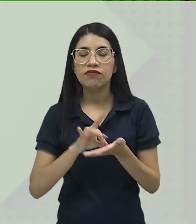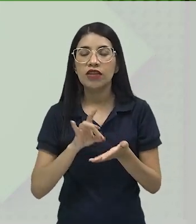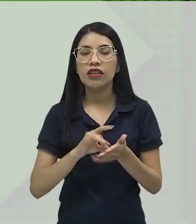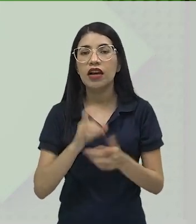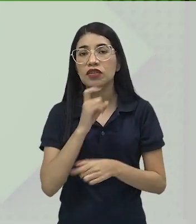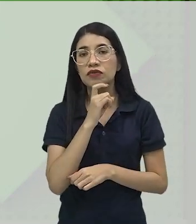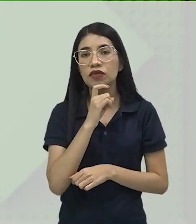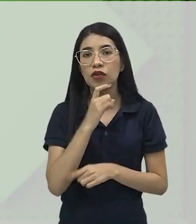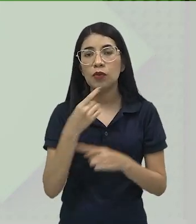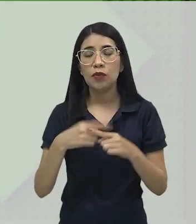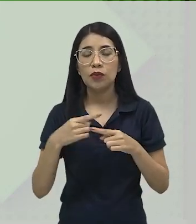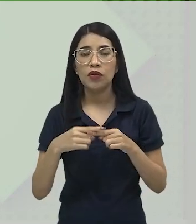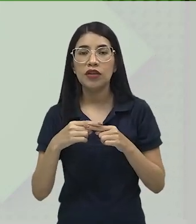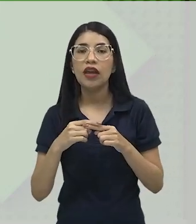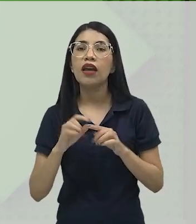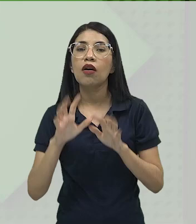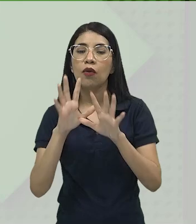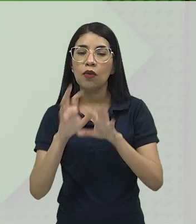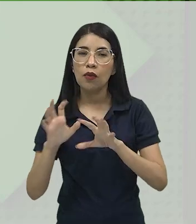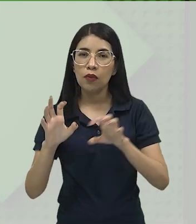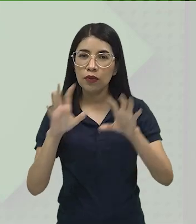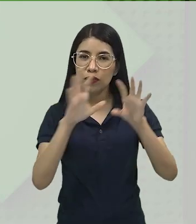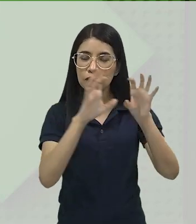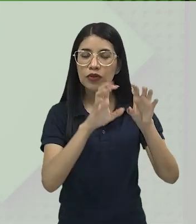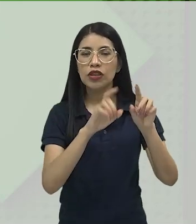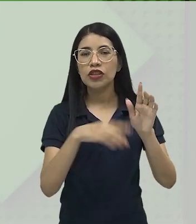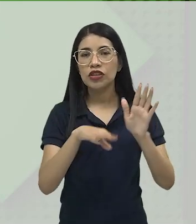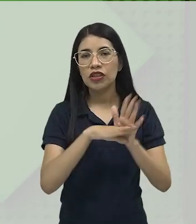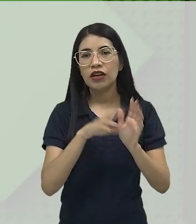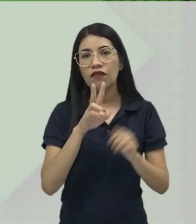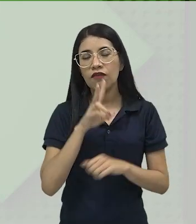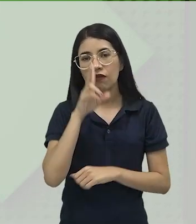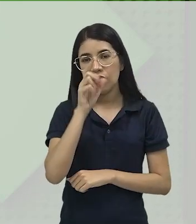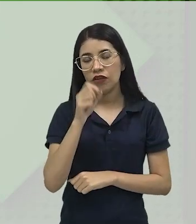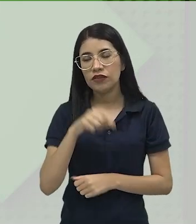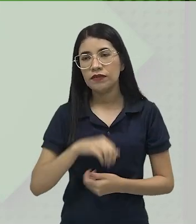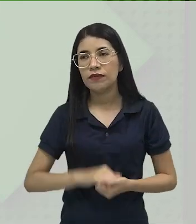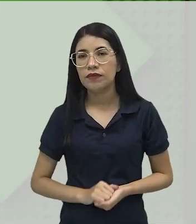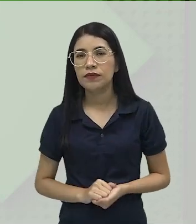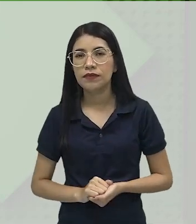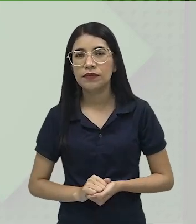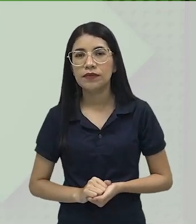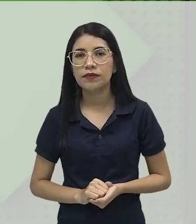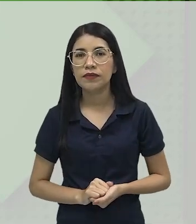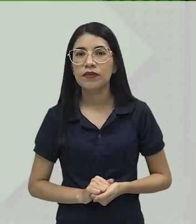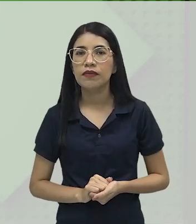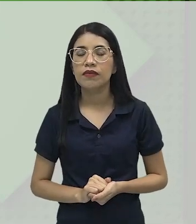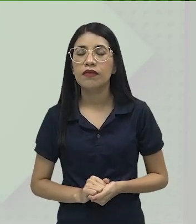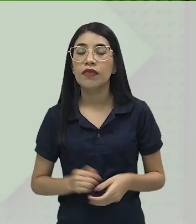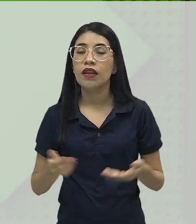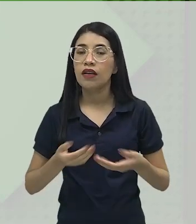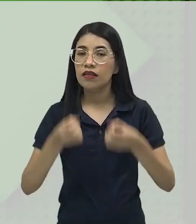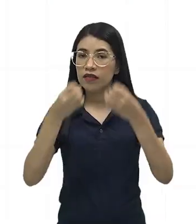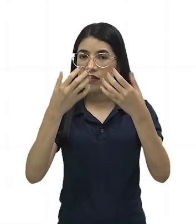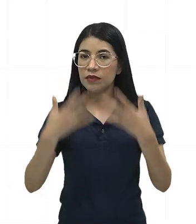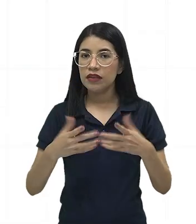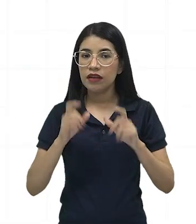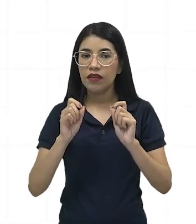por conta da entrada dessas massas de ar polares, certo? E aí agora a gente vai falar um pouquinho